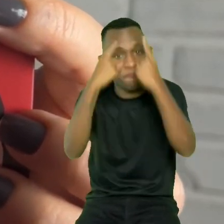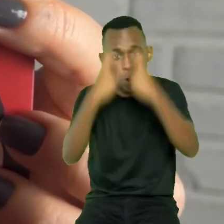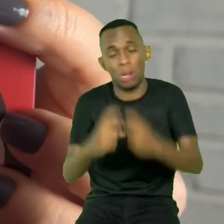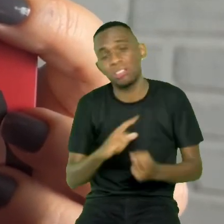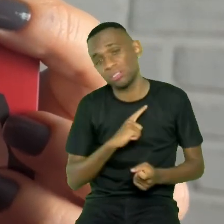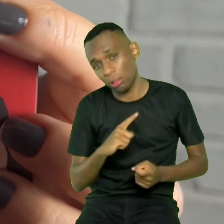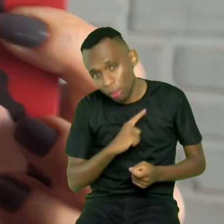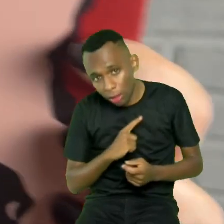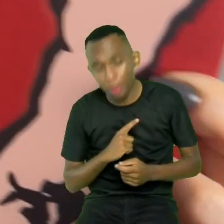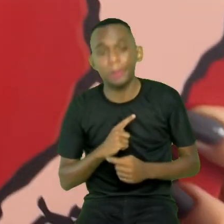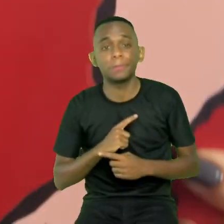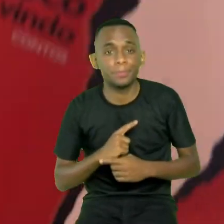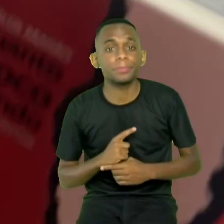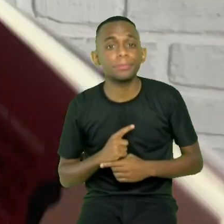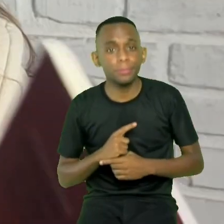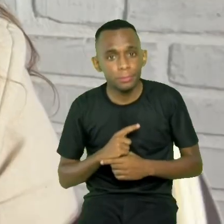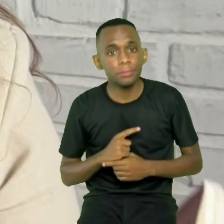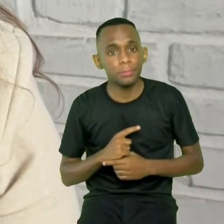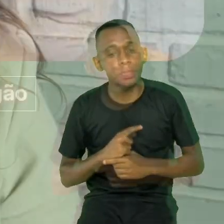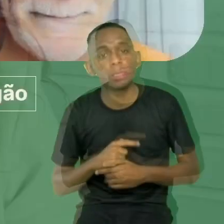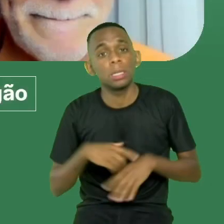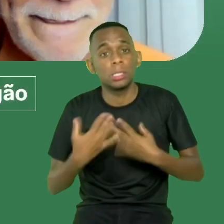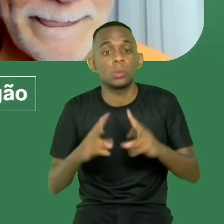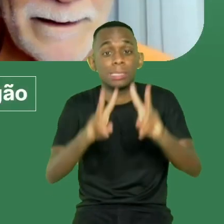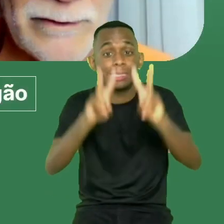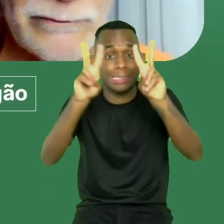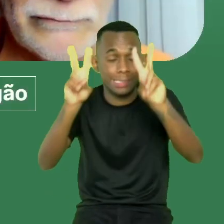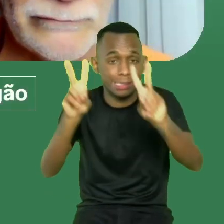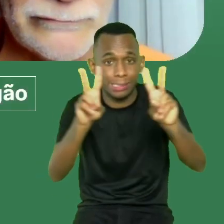Esse conto-título, inclusive, ele é